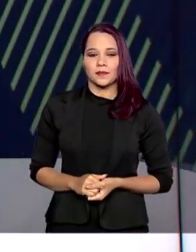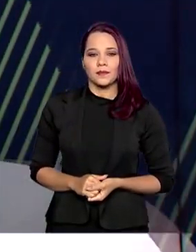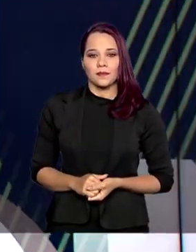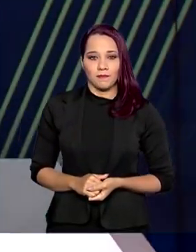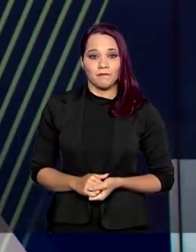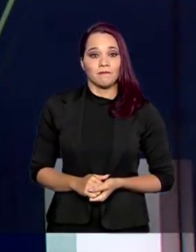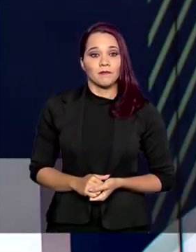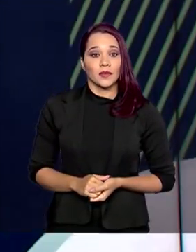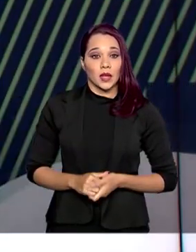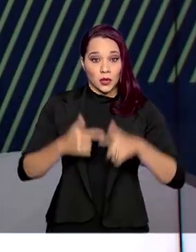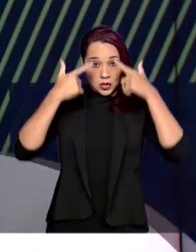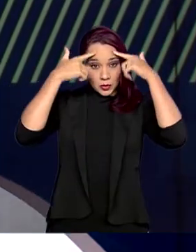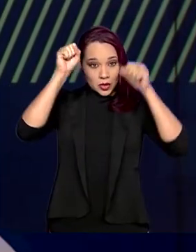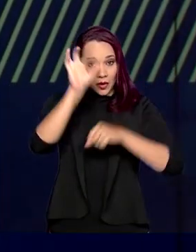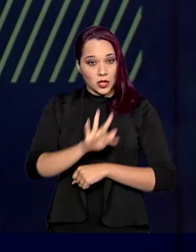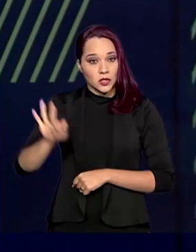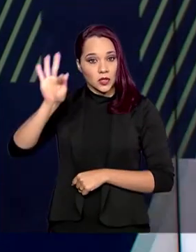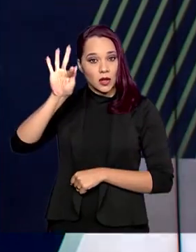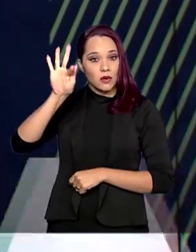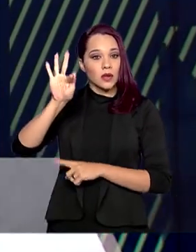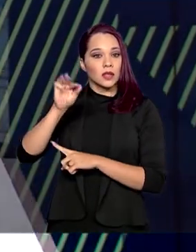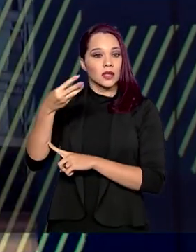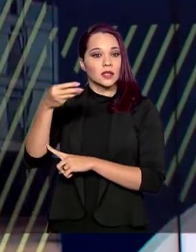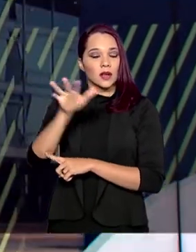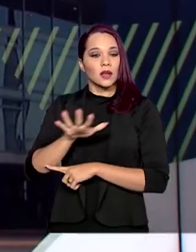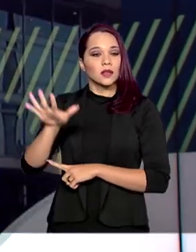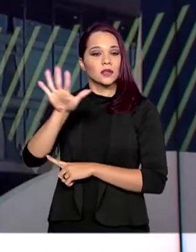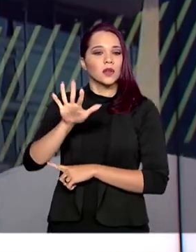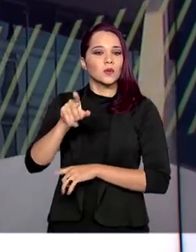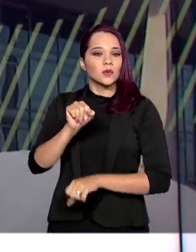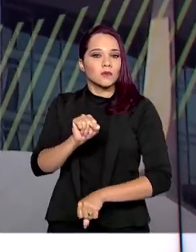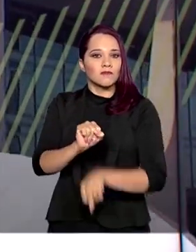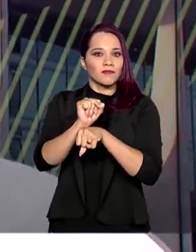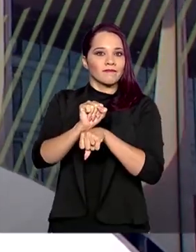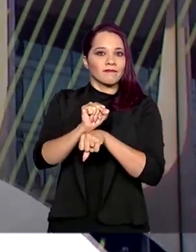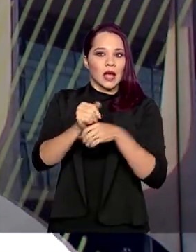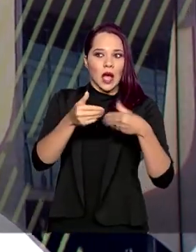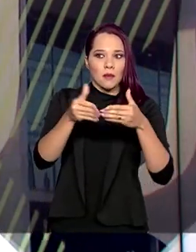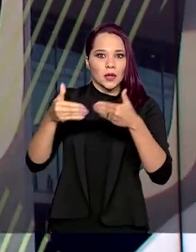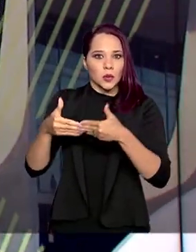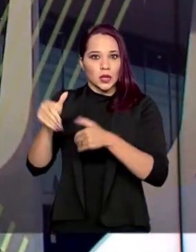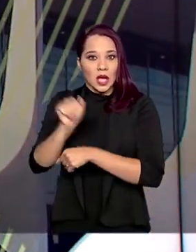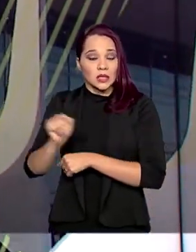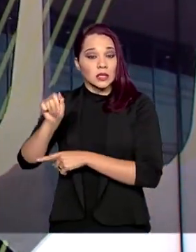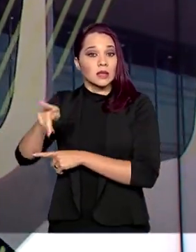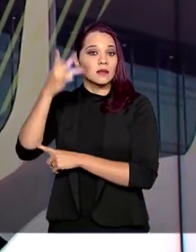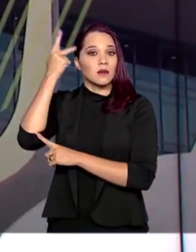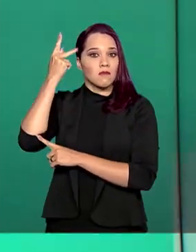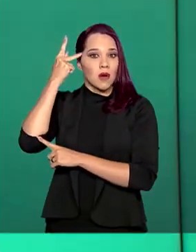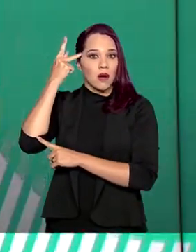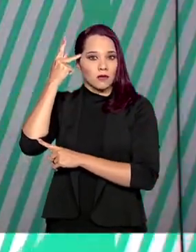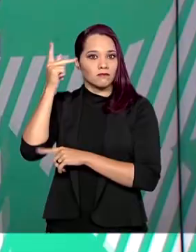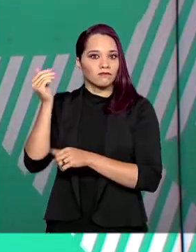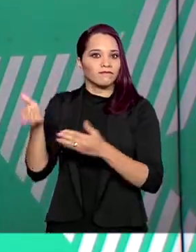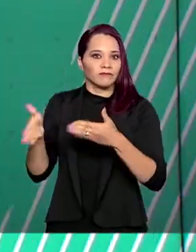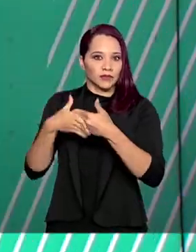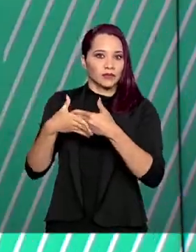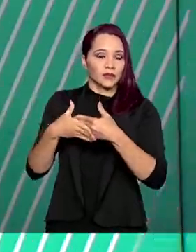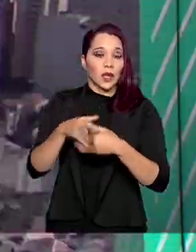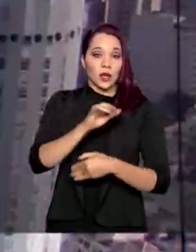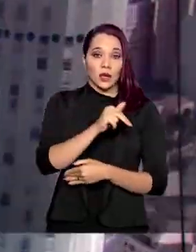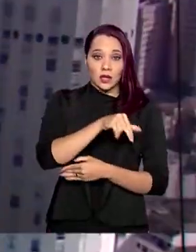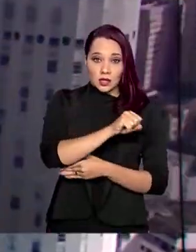O Tribunal Regional Federal da Terceira Região suspendeu a reabertura das agências em São Paulo. Em nota, o